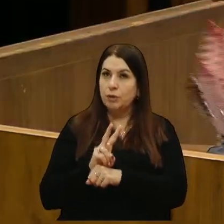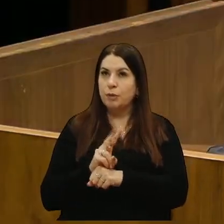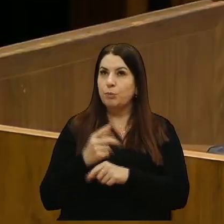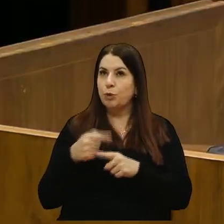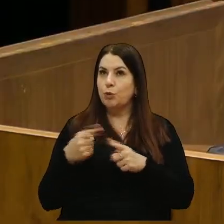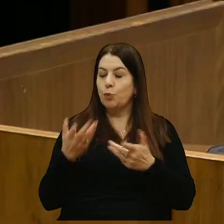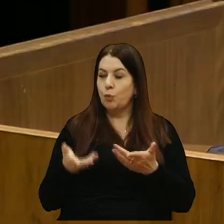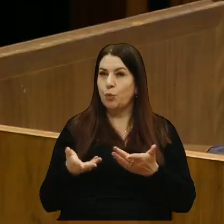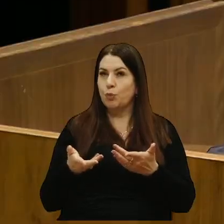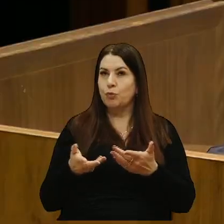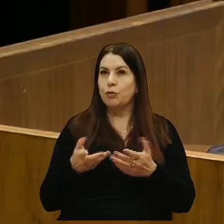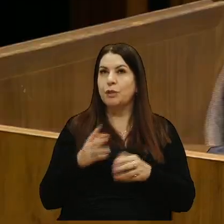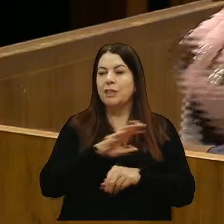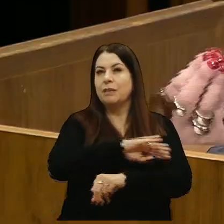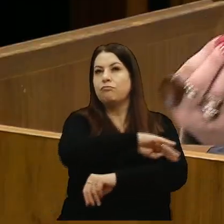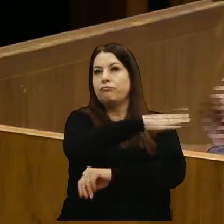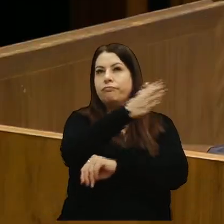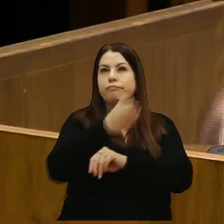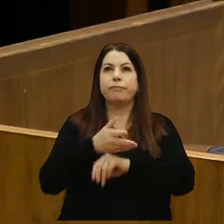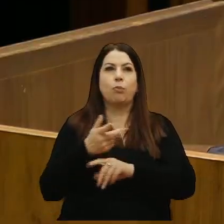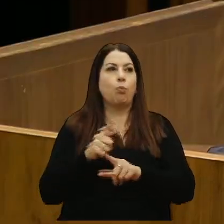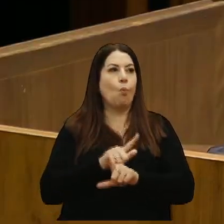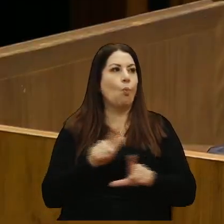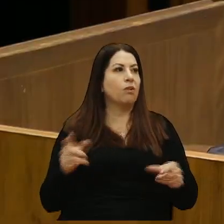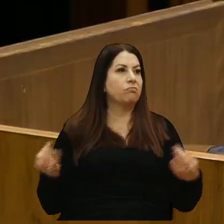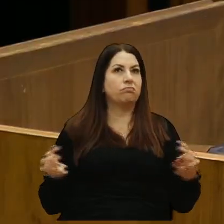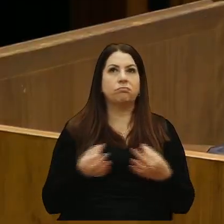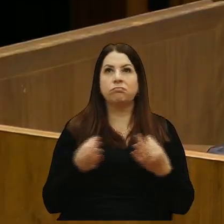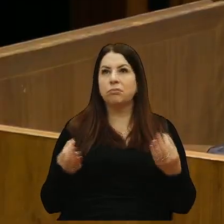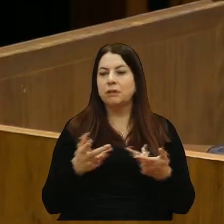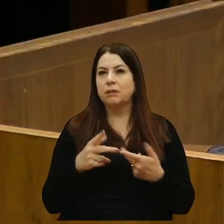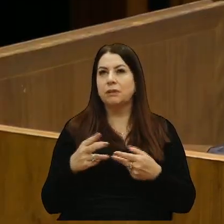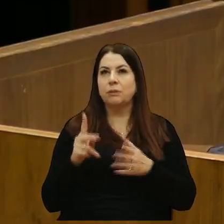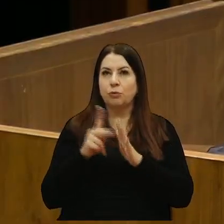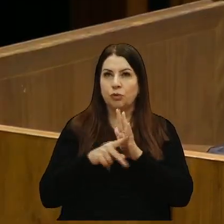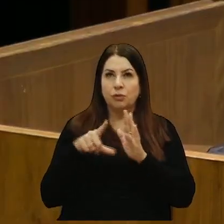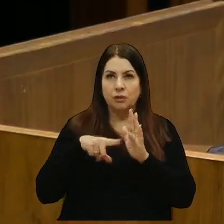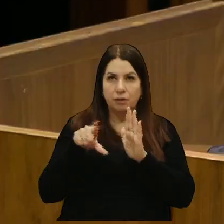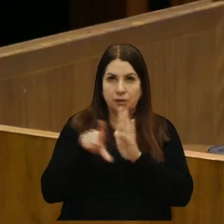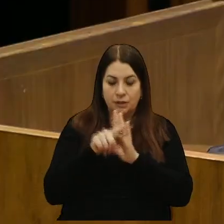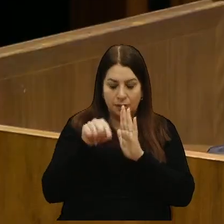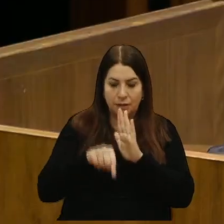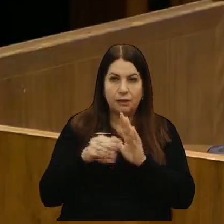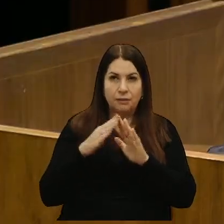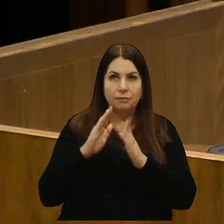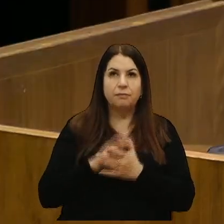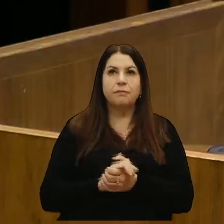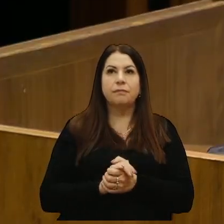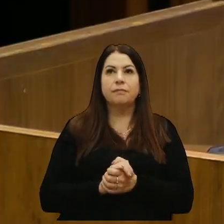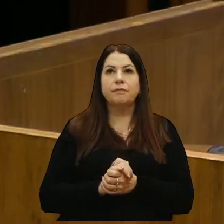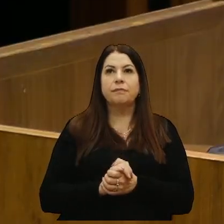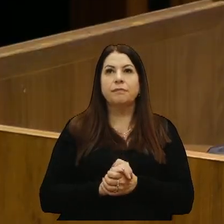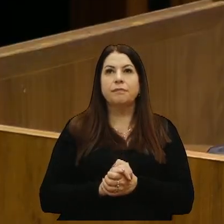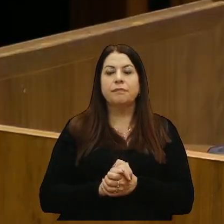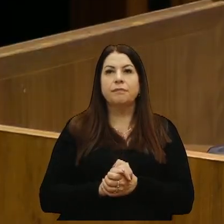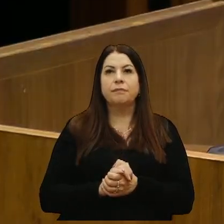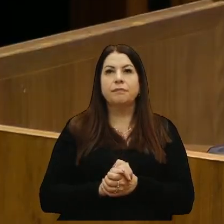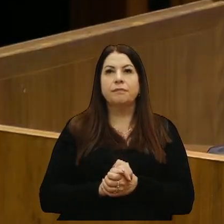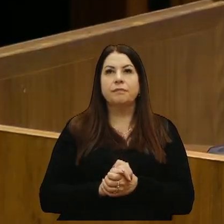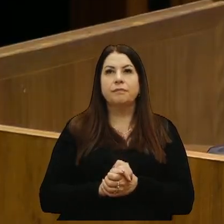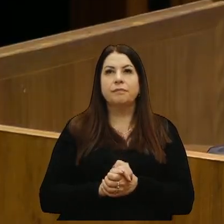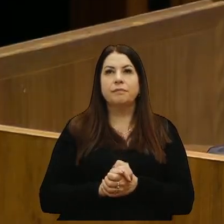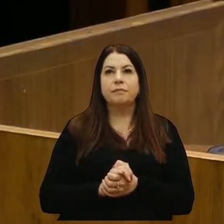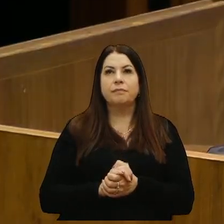hoje o contraturno está num limbo, e nós temos esse projeto de lei aqui na casa, né?